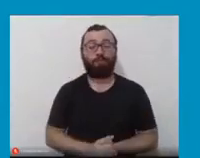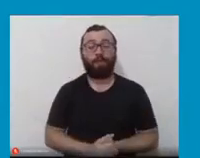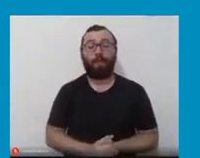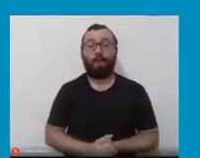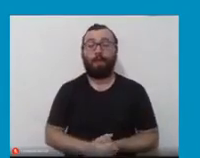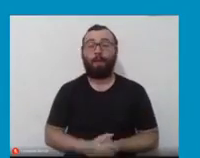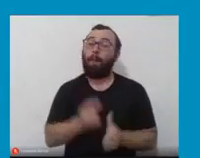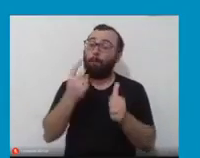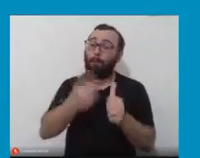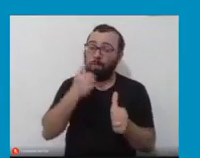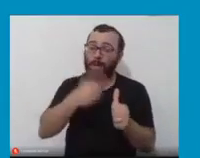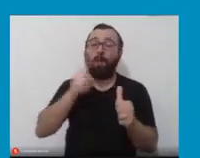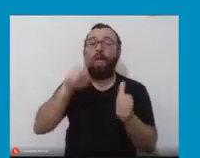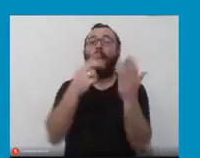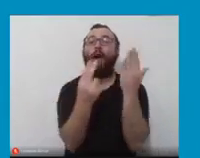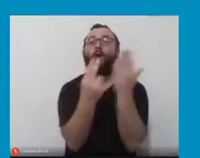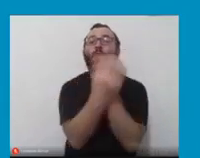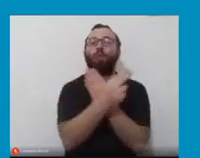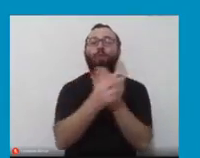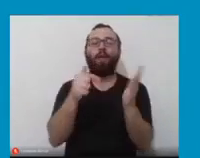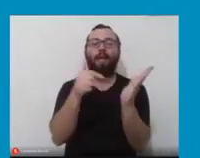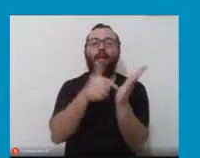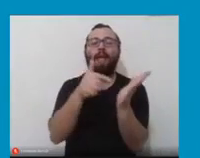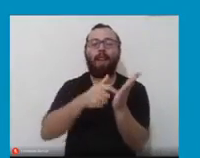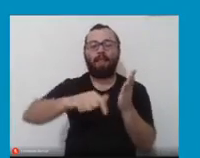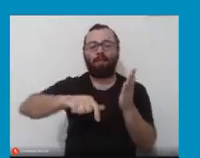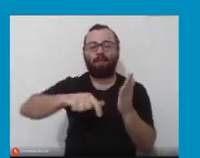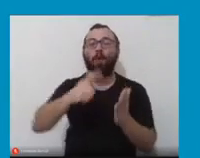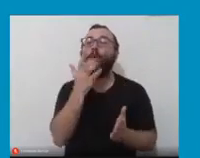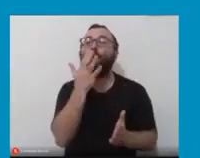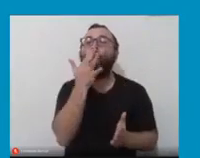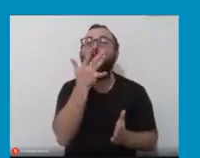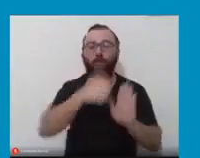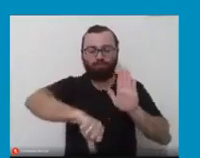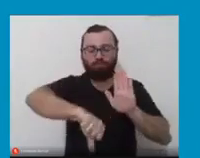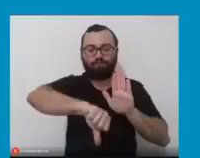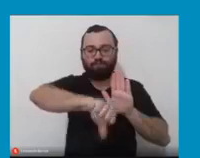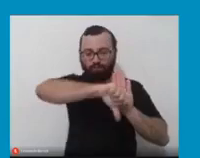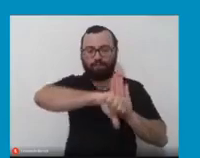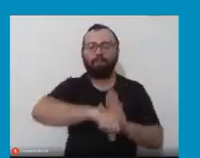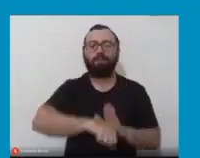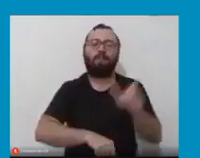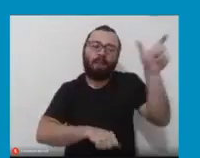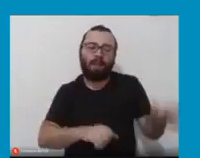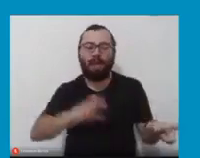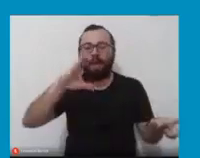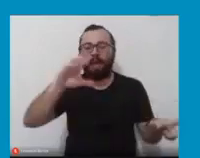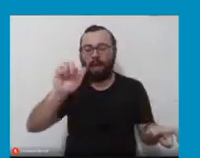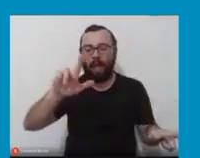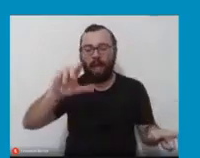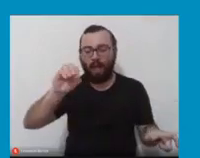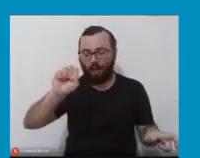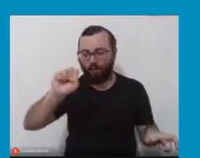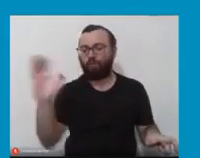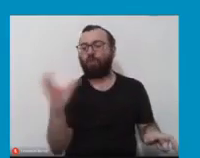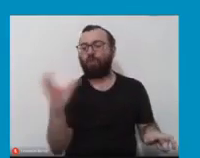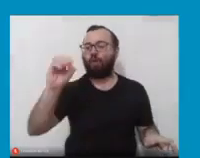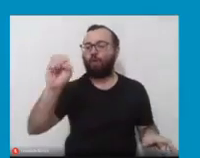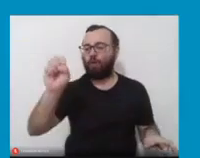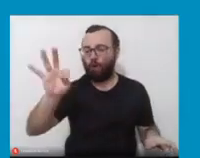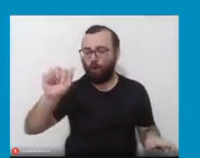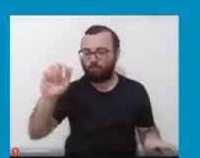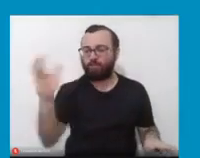pelo autor do livro Crime, Cor e Criminalidade, Carlos Costa Ribeiro, que é professor